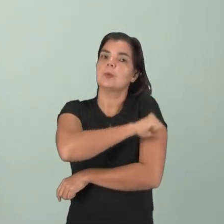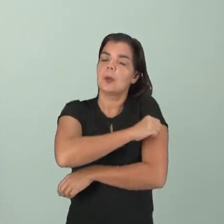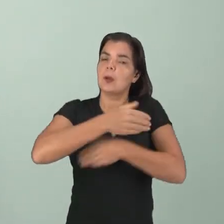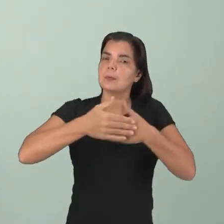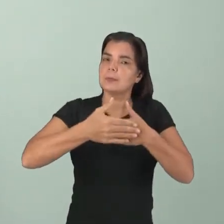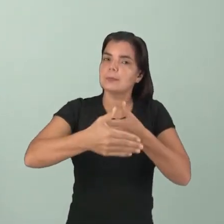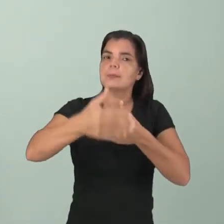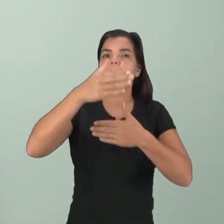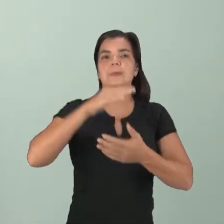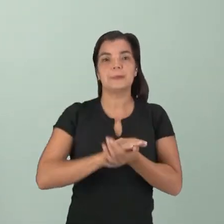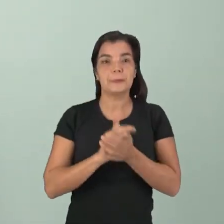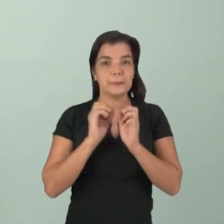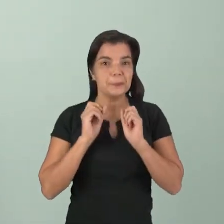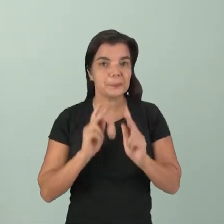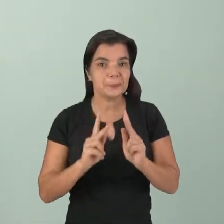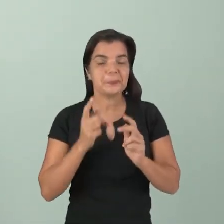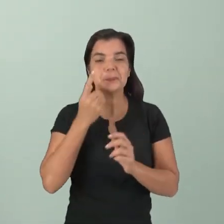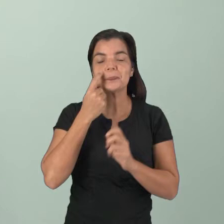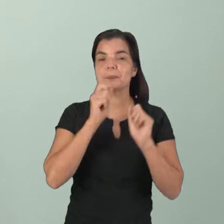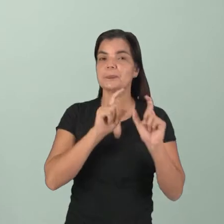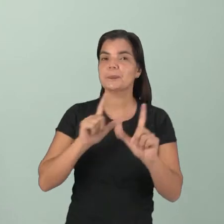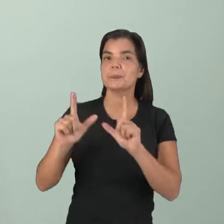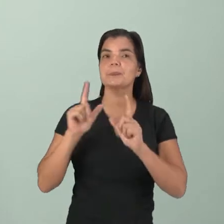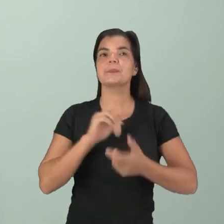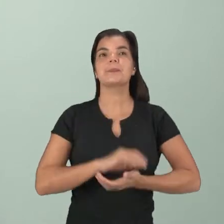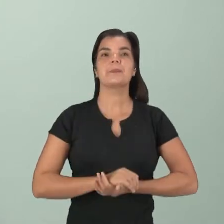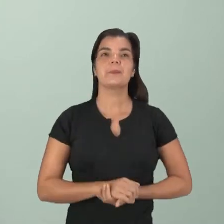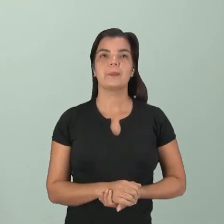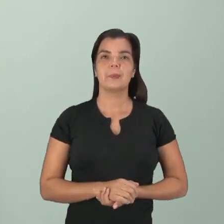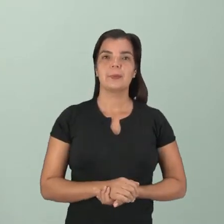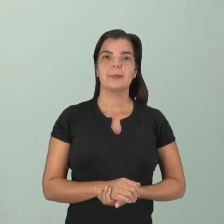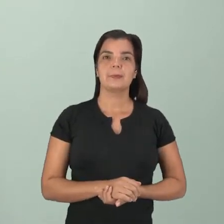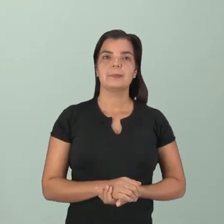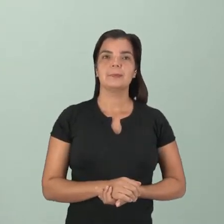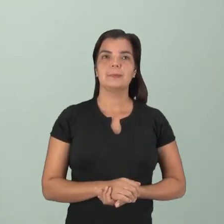e assim em diante, tá ok? Então vamos lá.